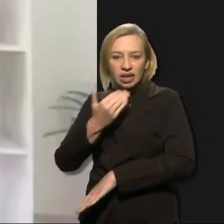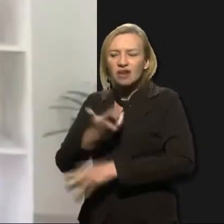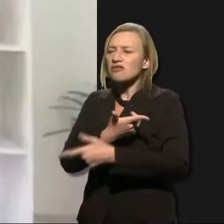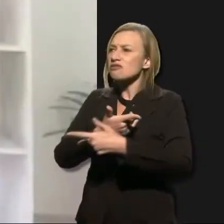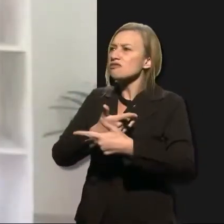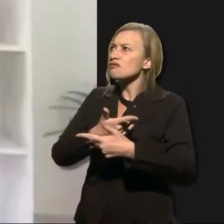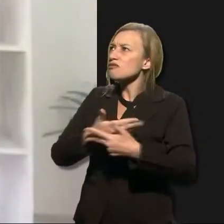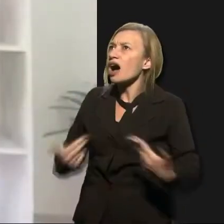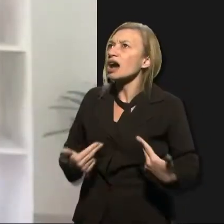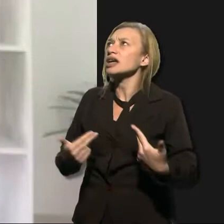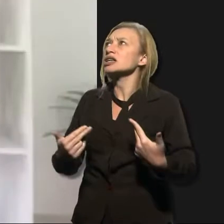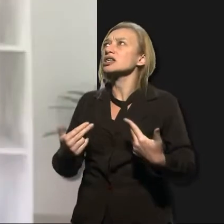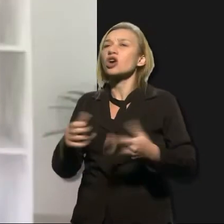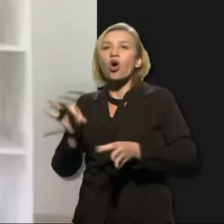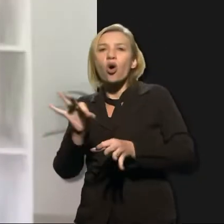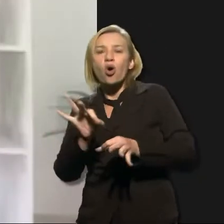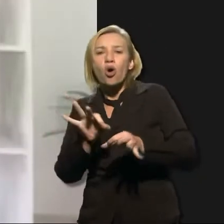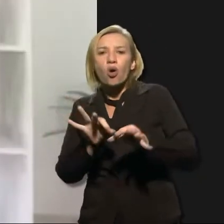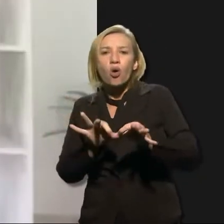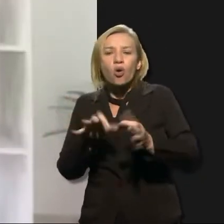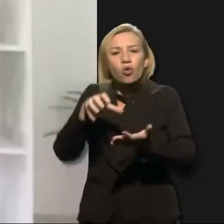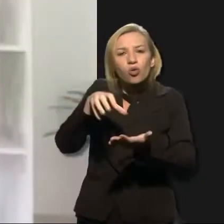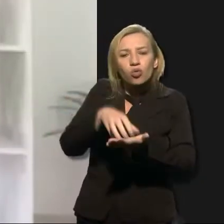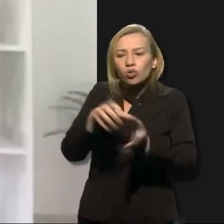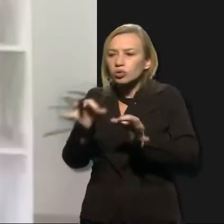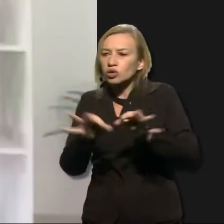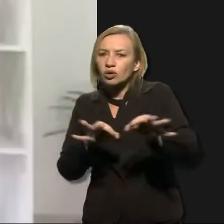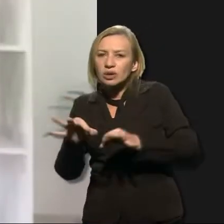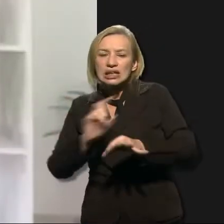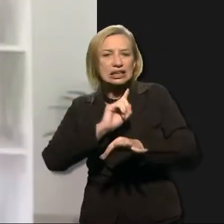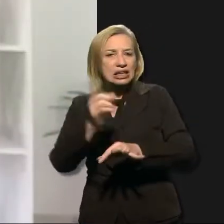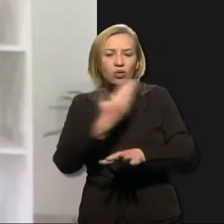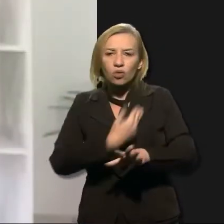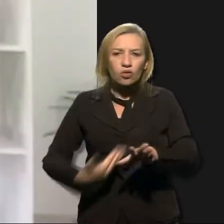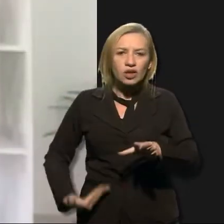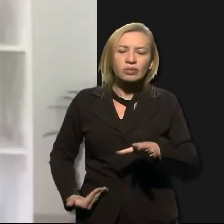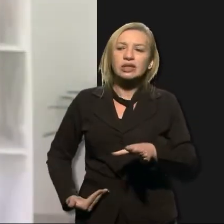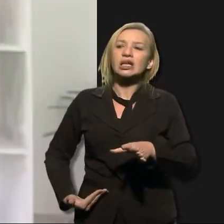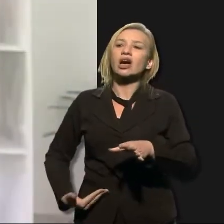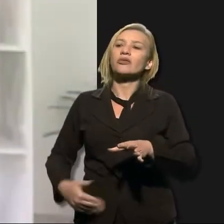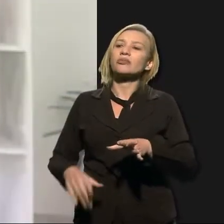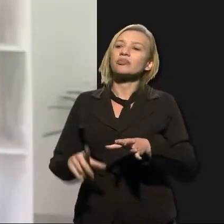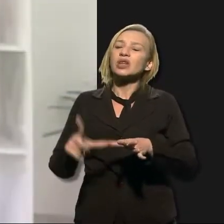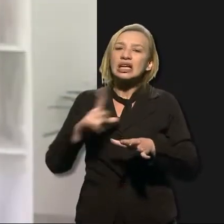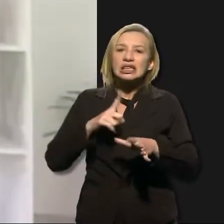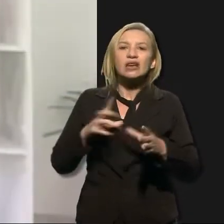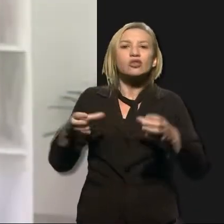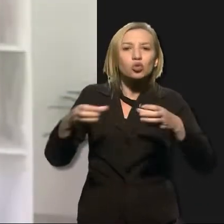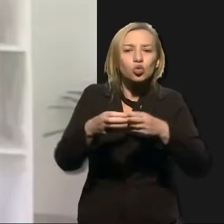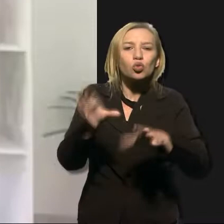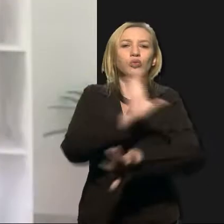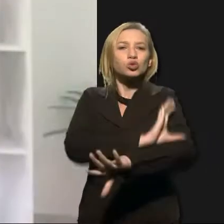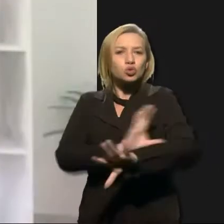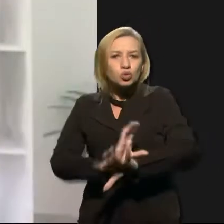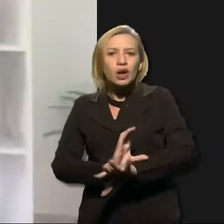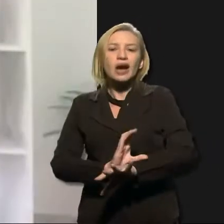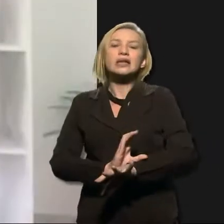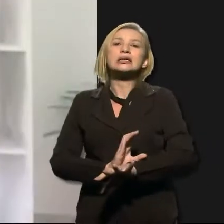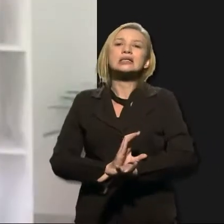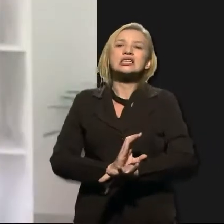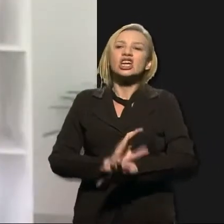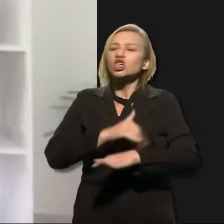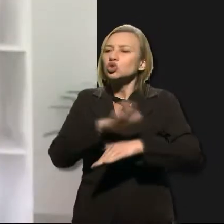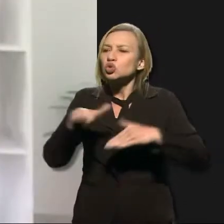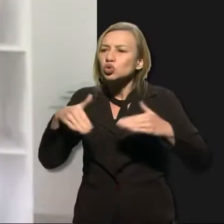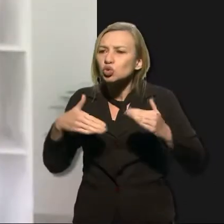alimentar, então teve muitas organizações não governamentais, e a gente teve grupos